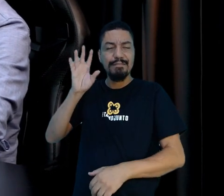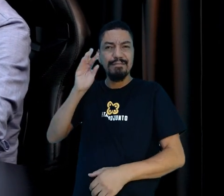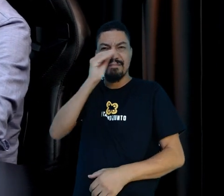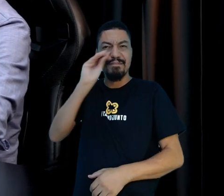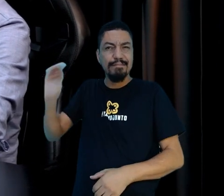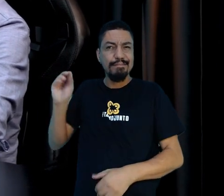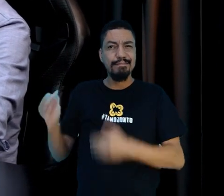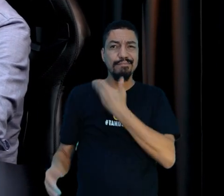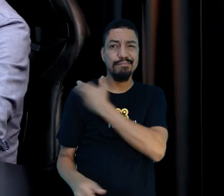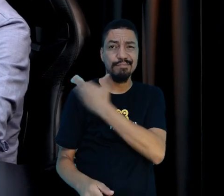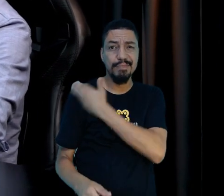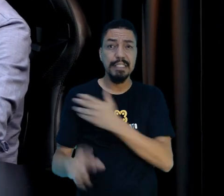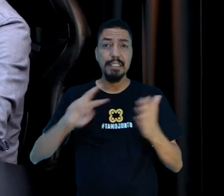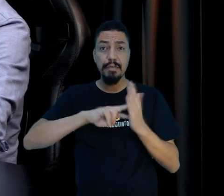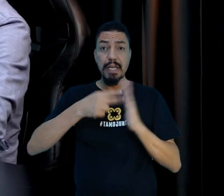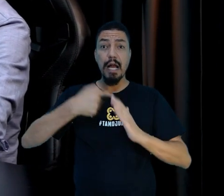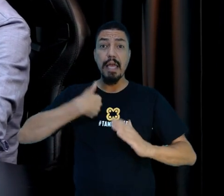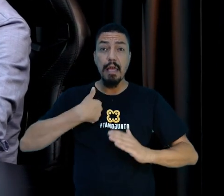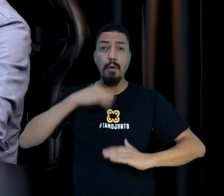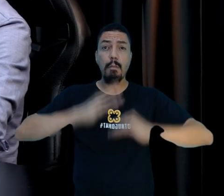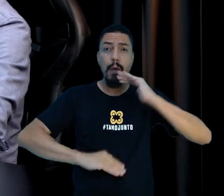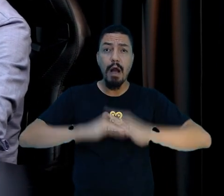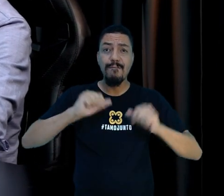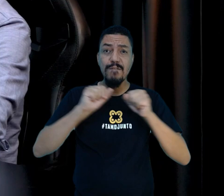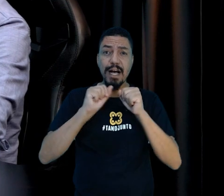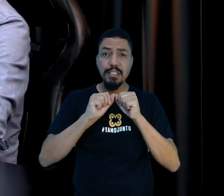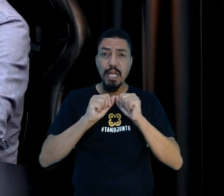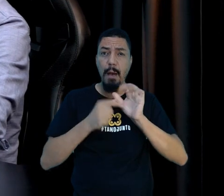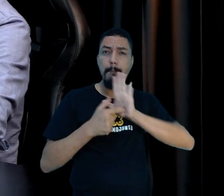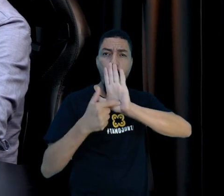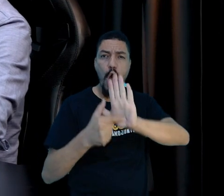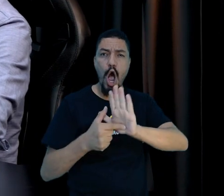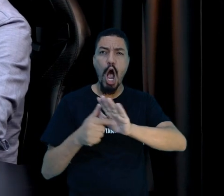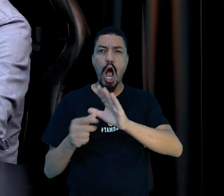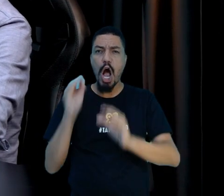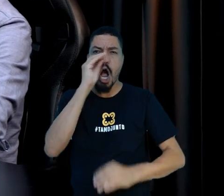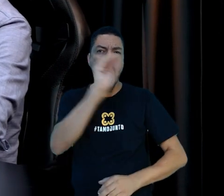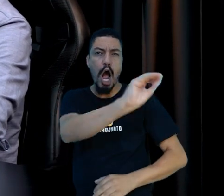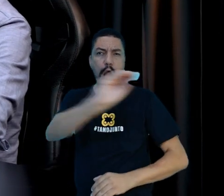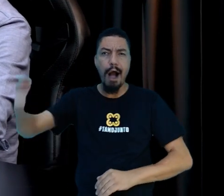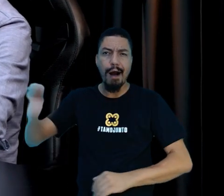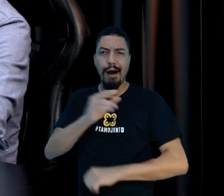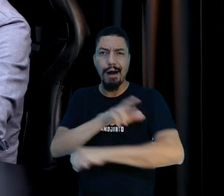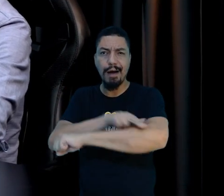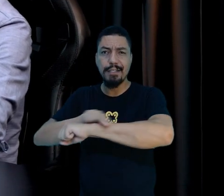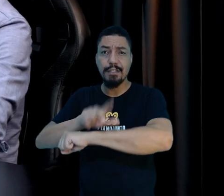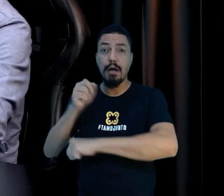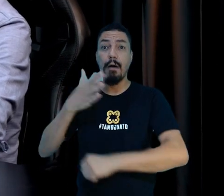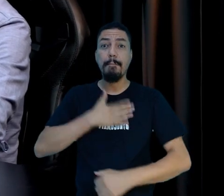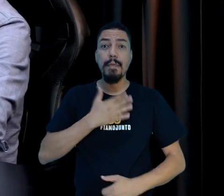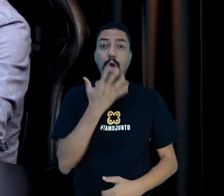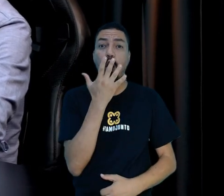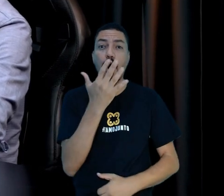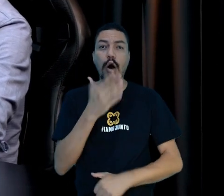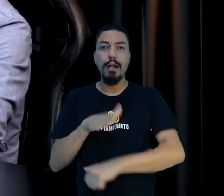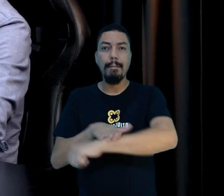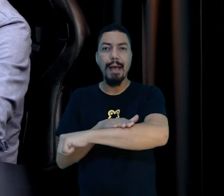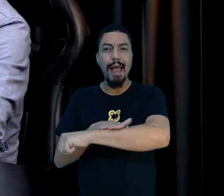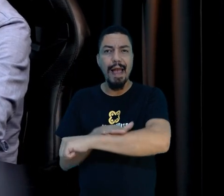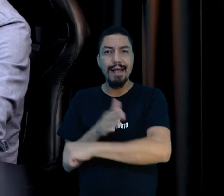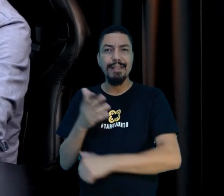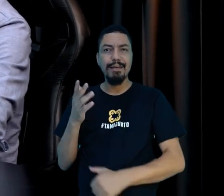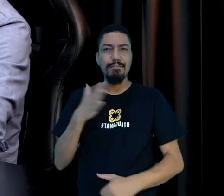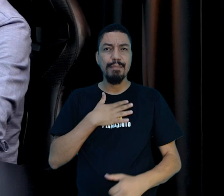Não quer dizer que eu individualmente vou ter práticas racistas, mas a minha cor, o meu gênero,